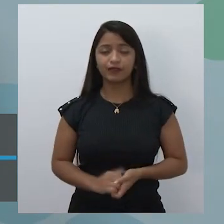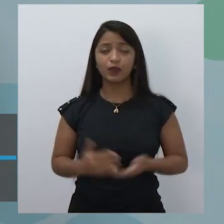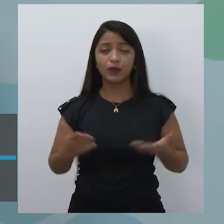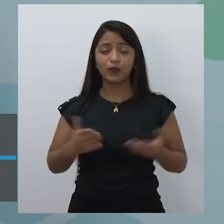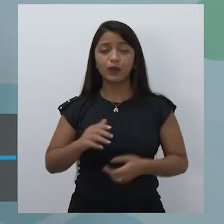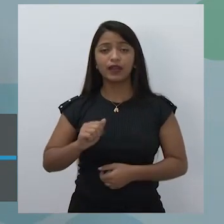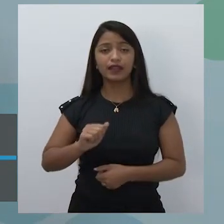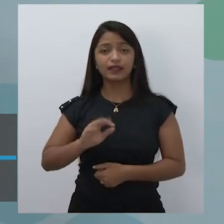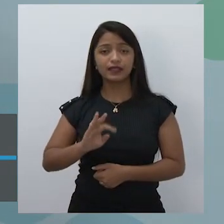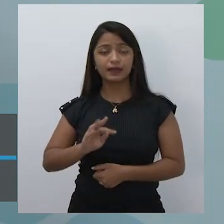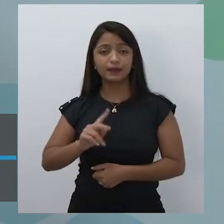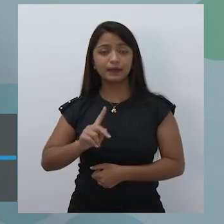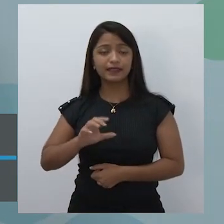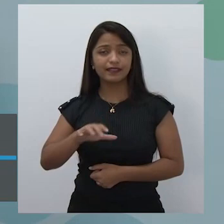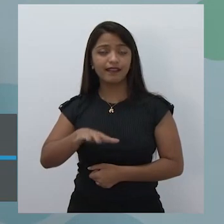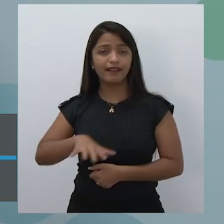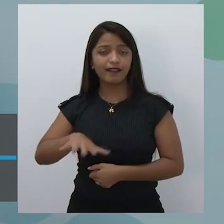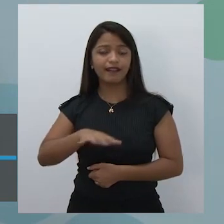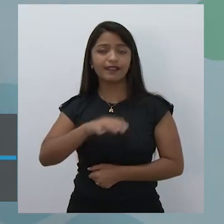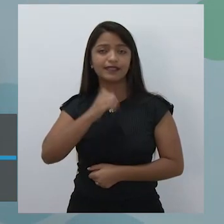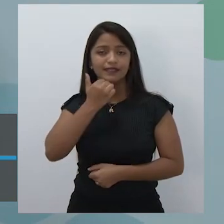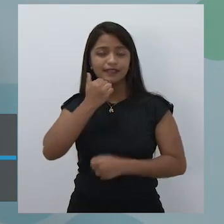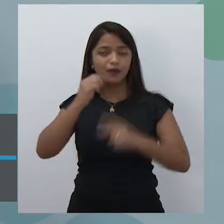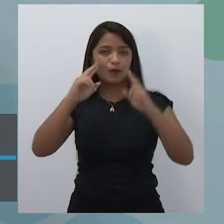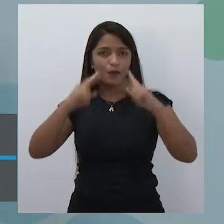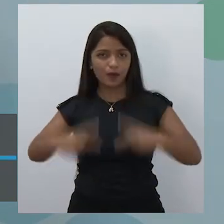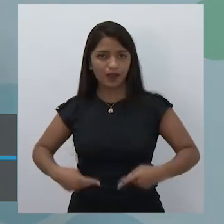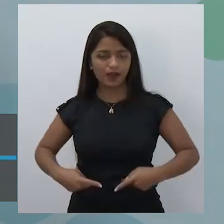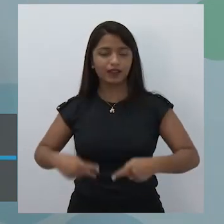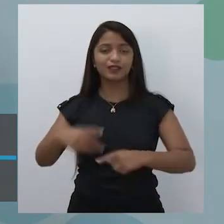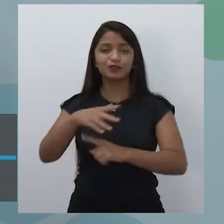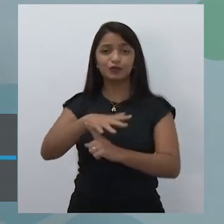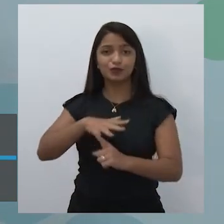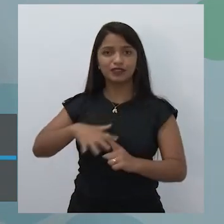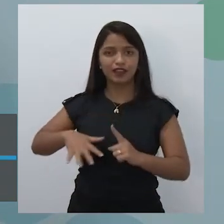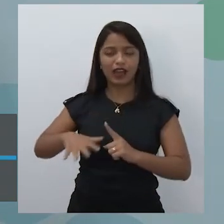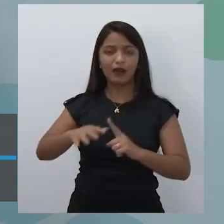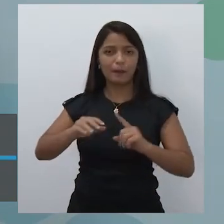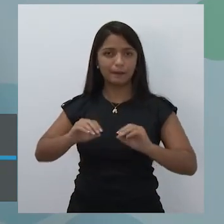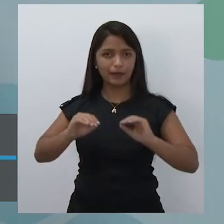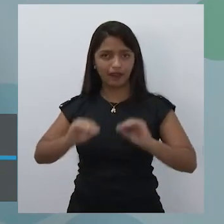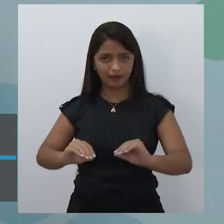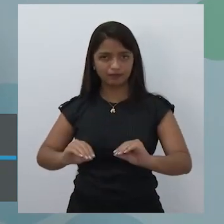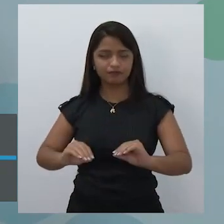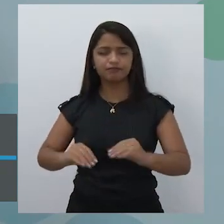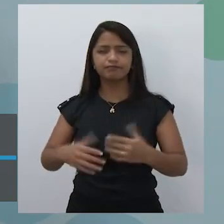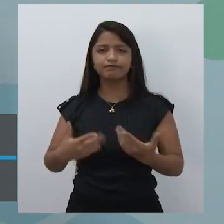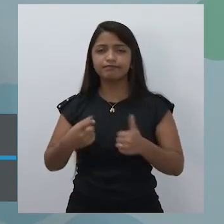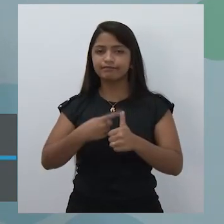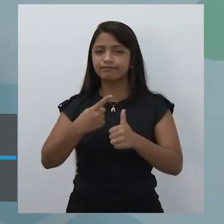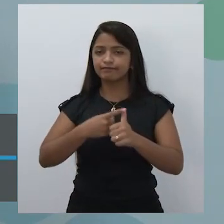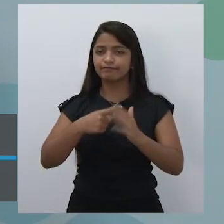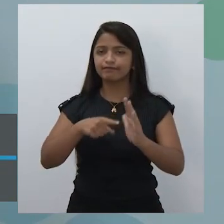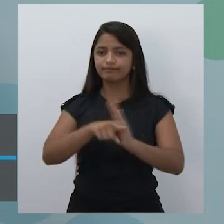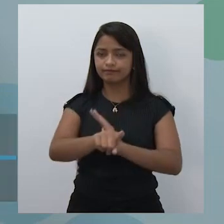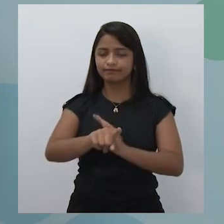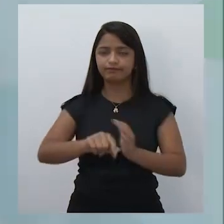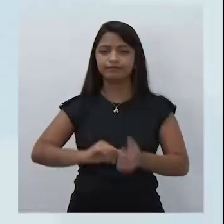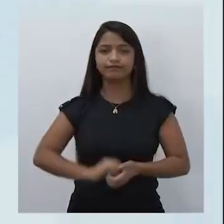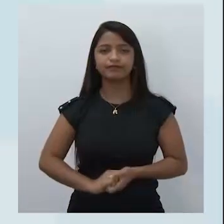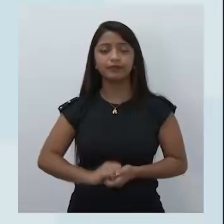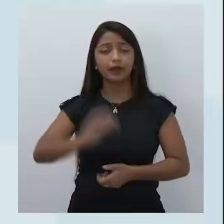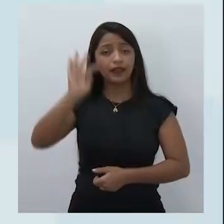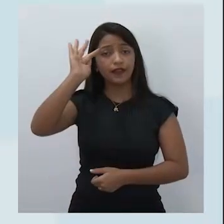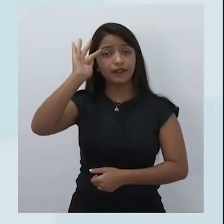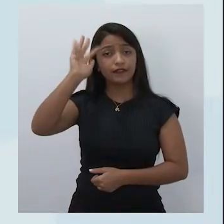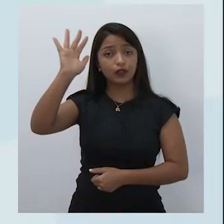da área de Ciências Humanas e Sociais Aplicadas. Vamos lá. A primeira questão. O que